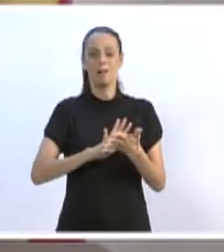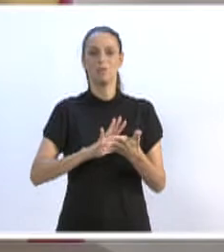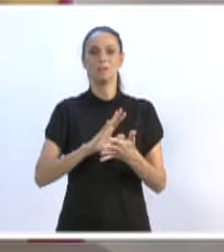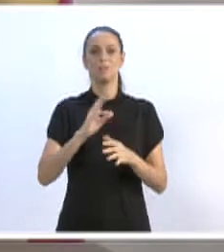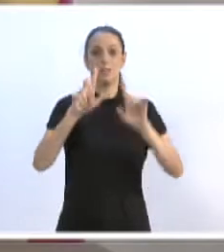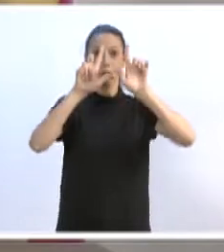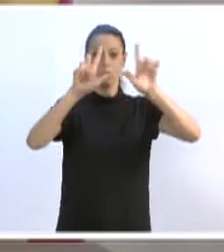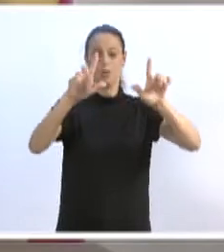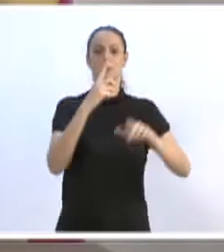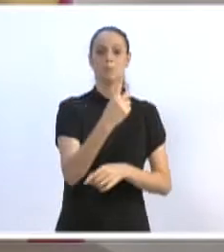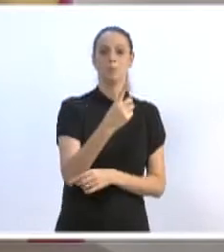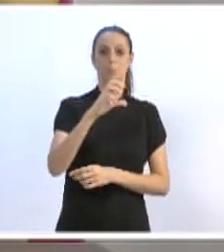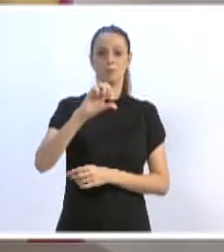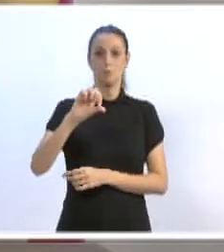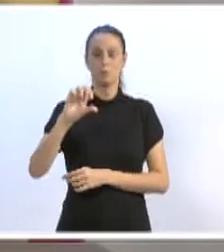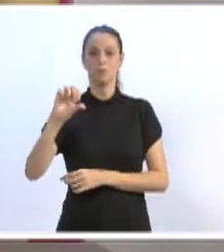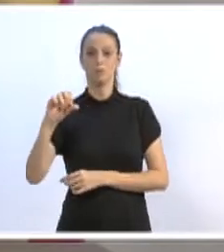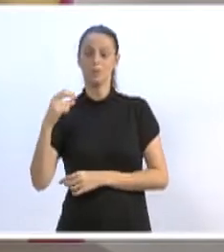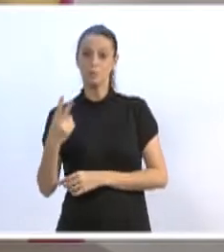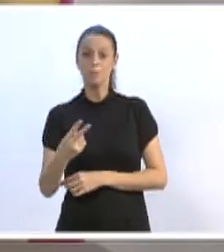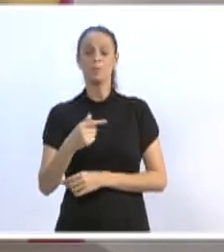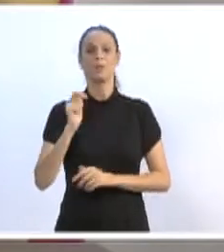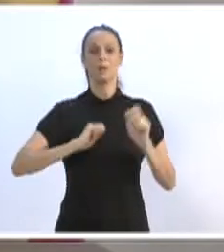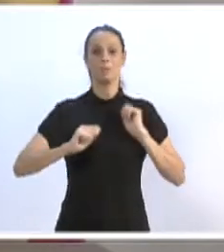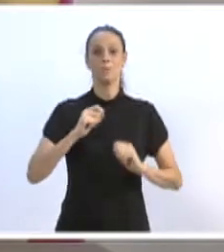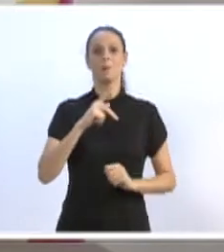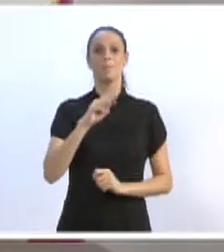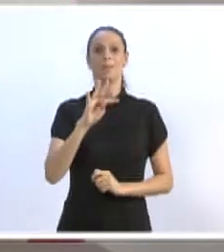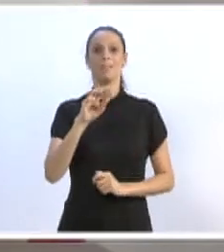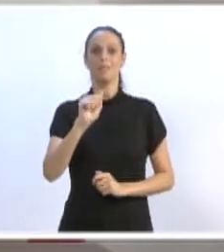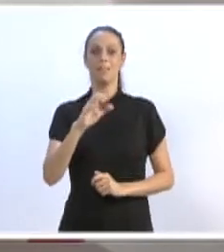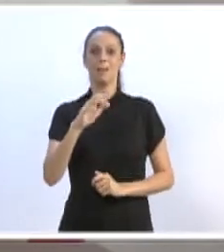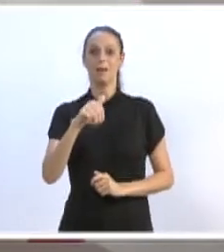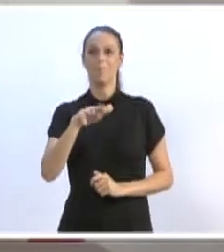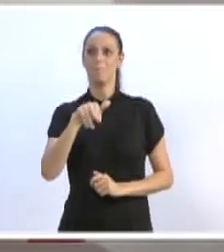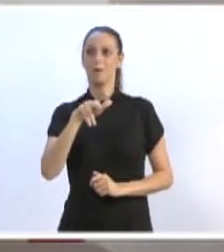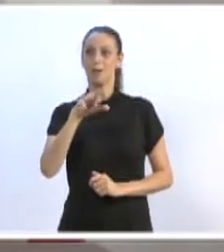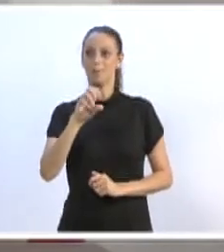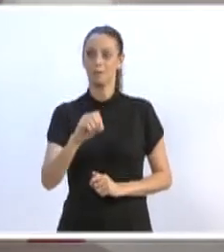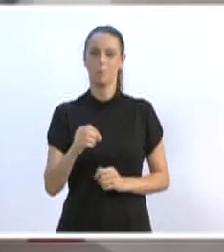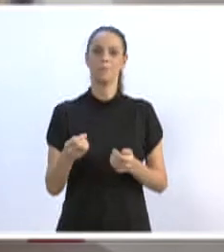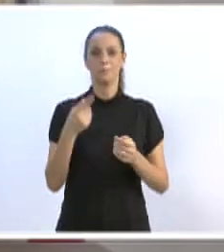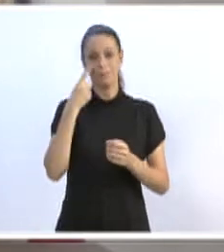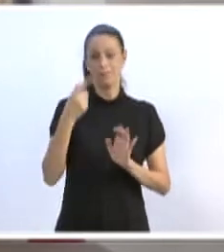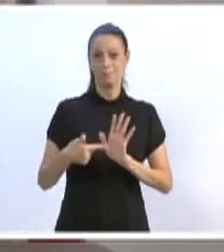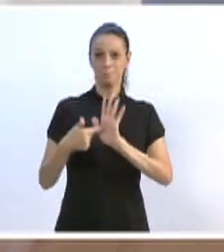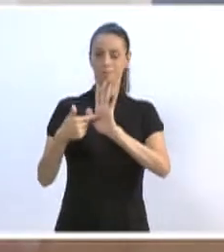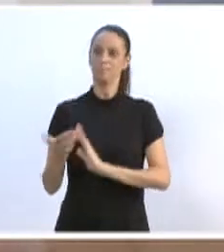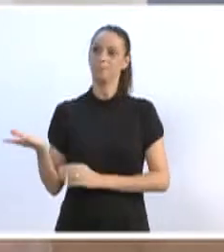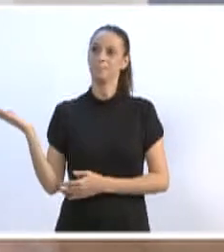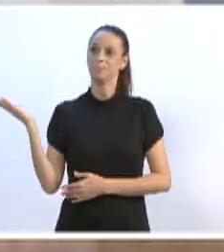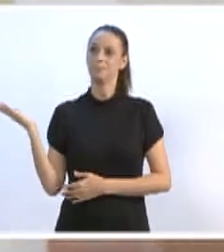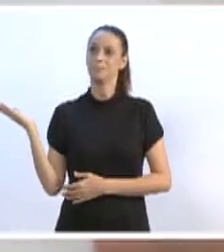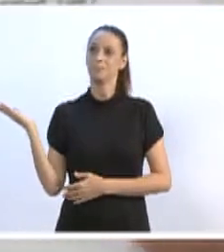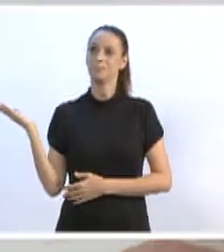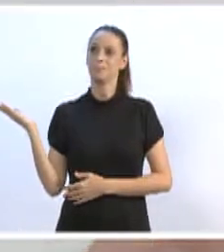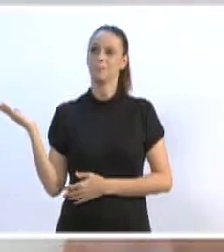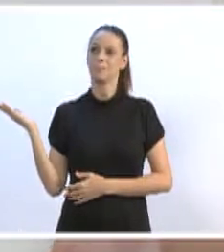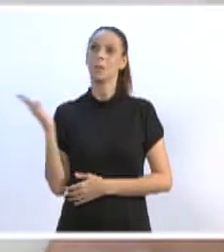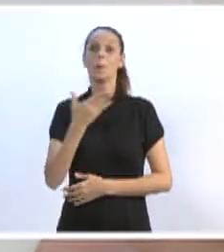mostrar aqui para que as pessoas entendam, a abertura de um capítulo que fala dos índices de trabalho